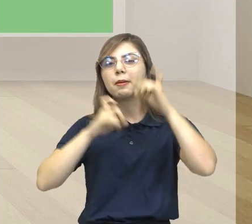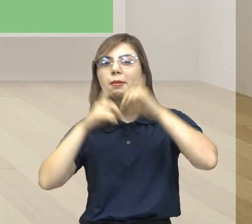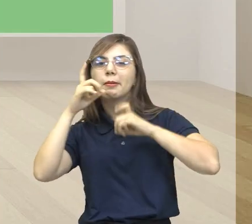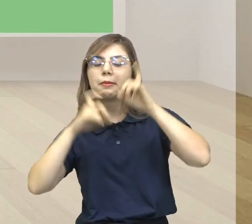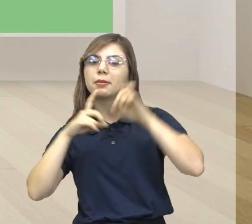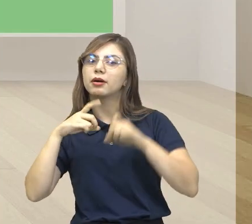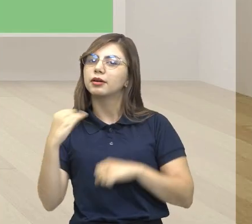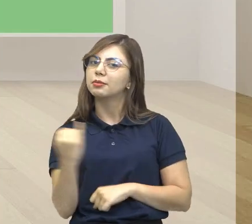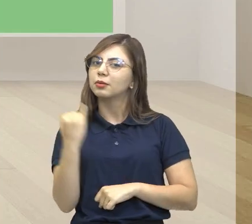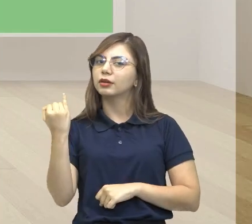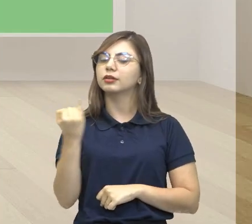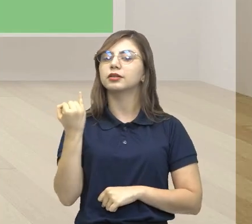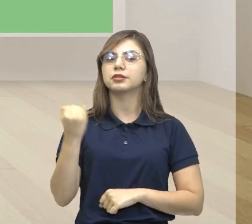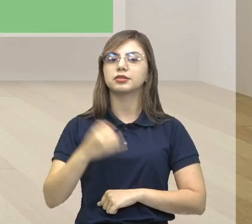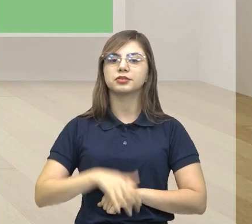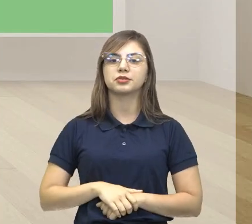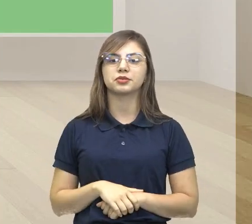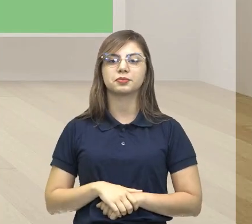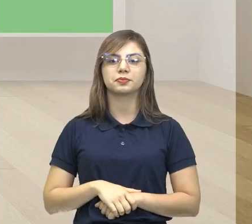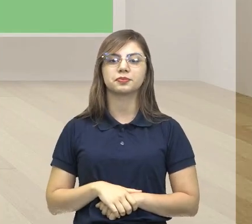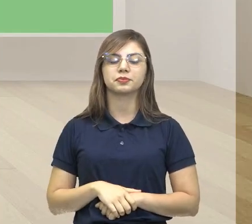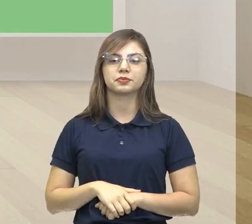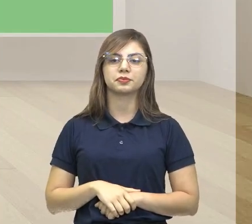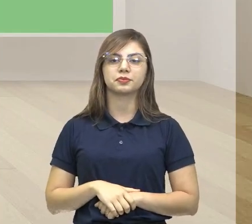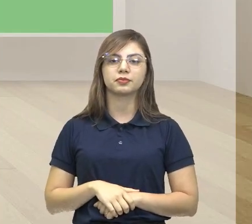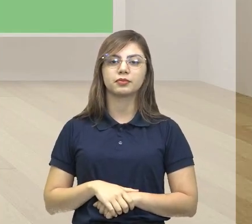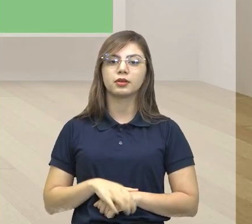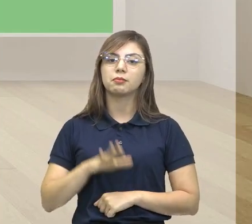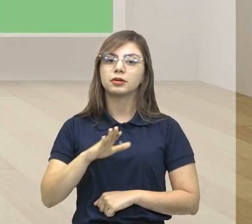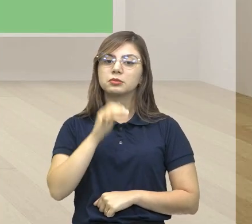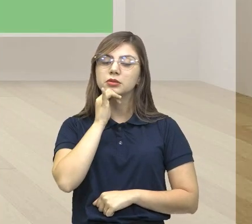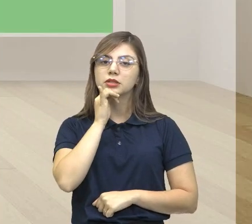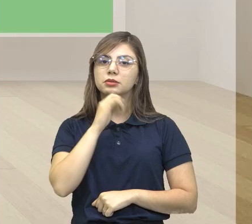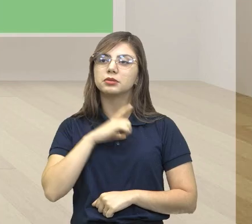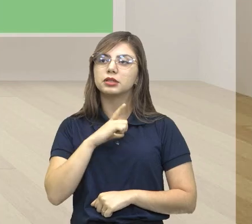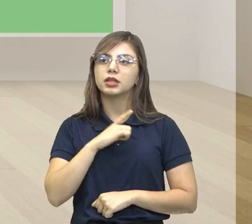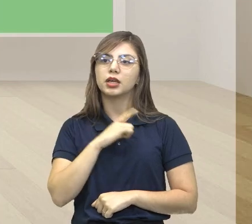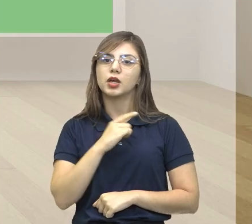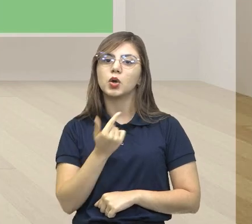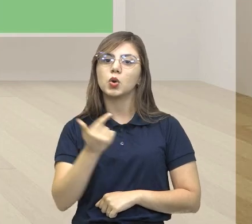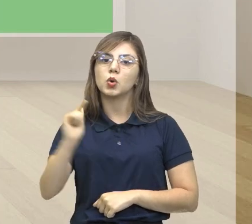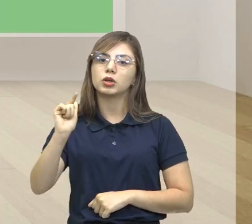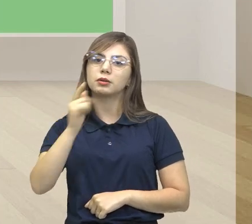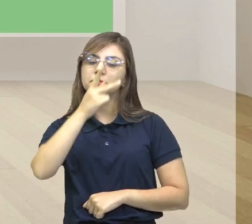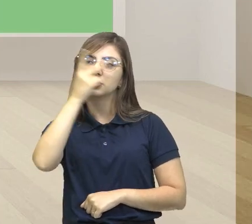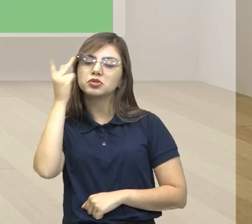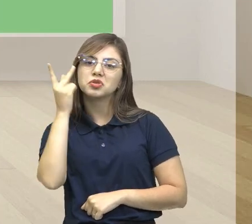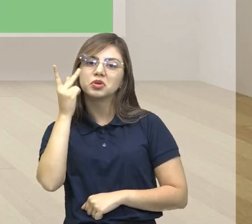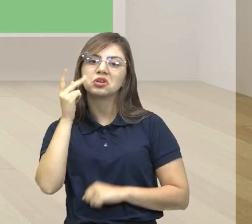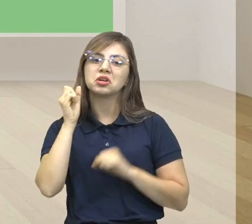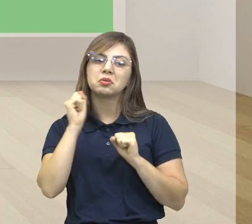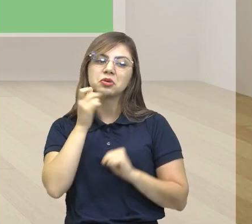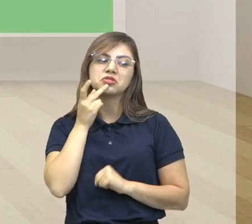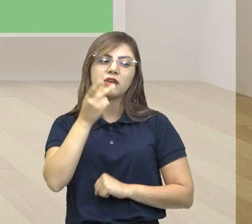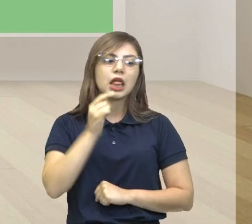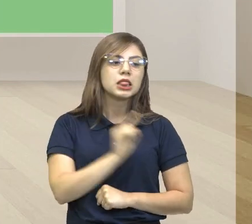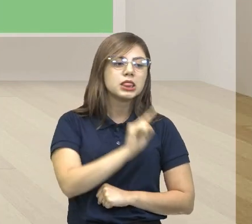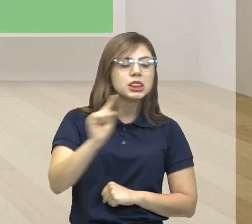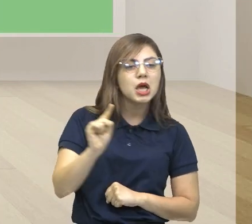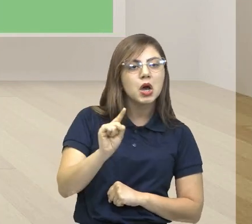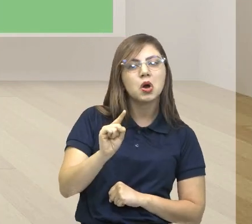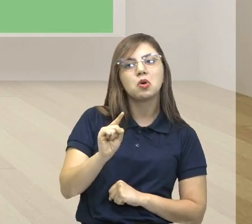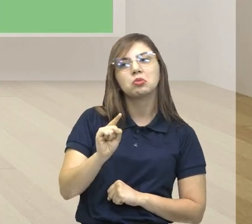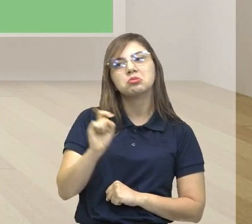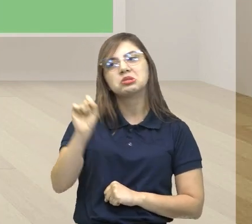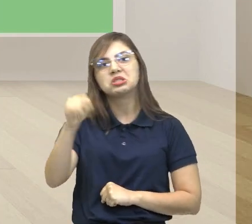de Low Context Culture, que nós vamos ver agora, é uma pessoa mais direta. Não é não, sim é sim e acabou. Tá?